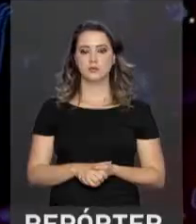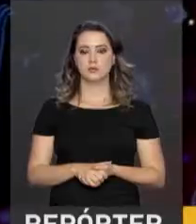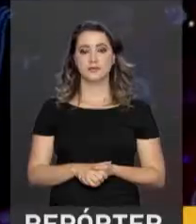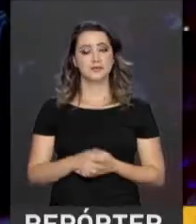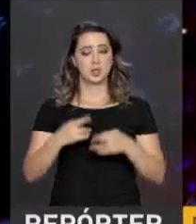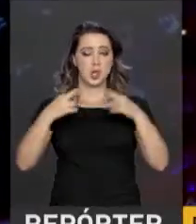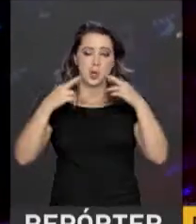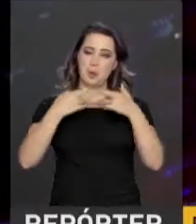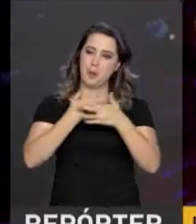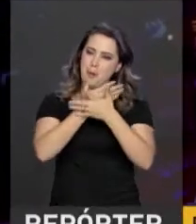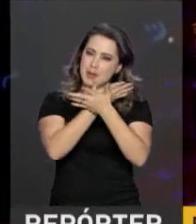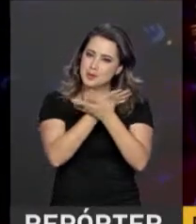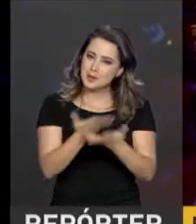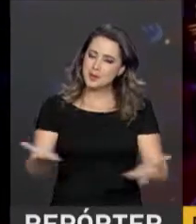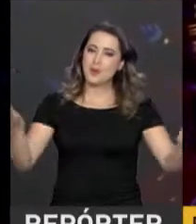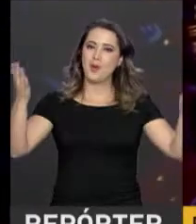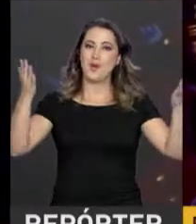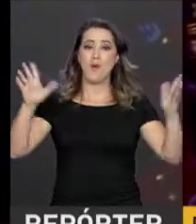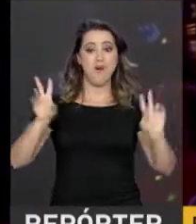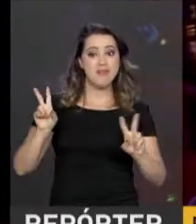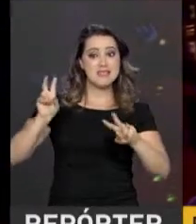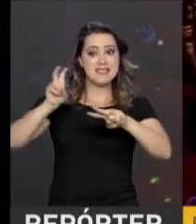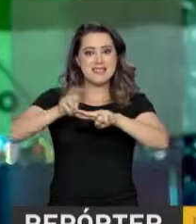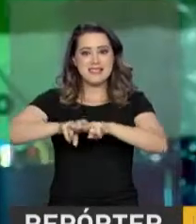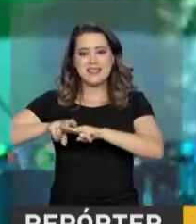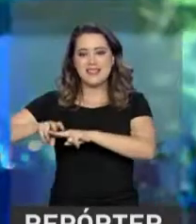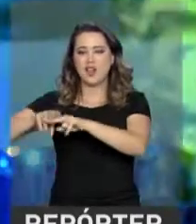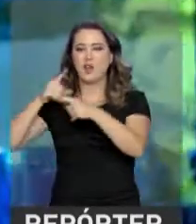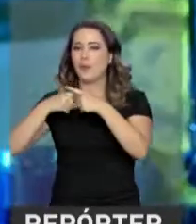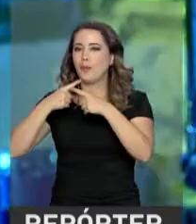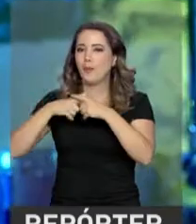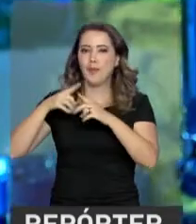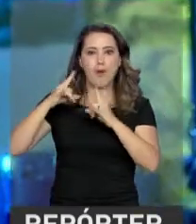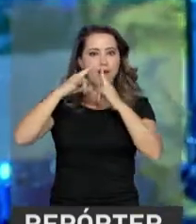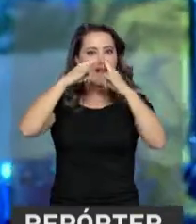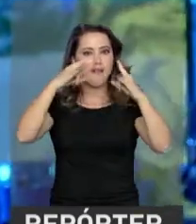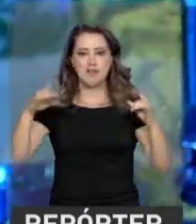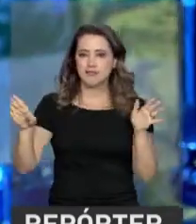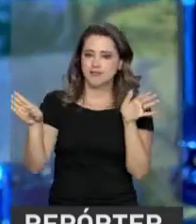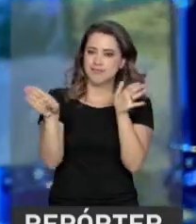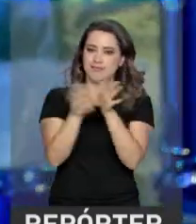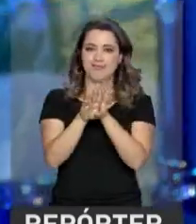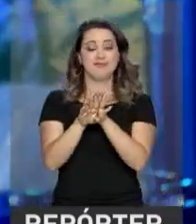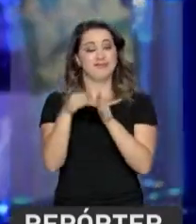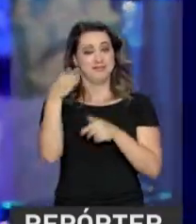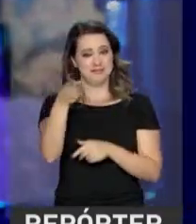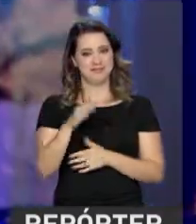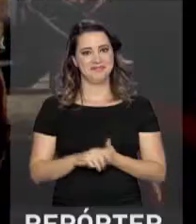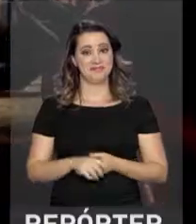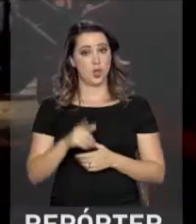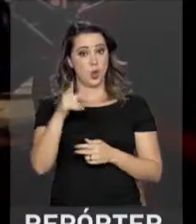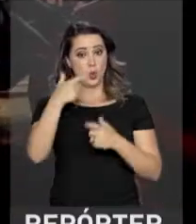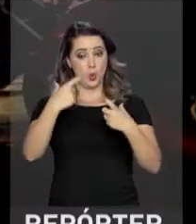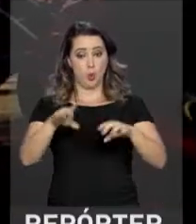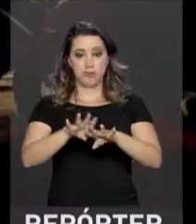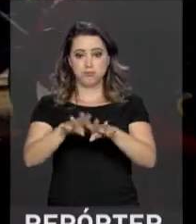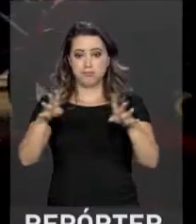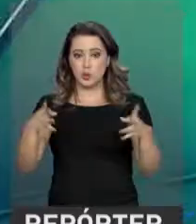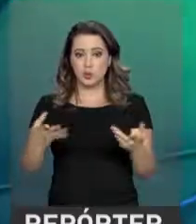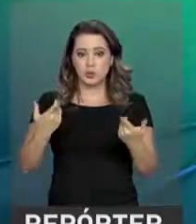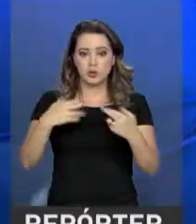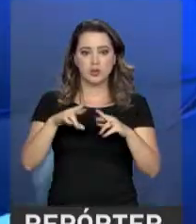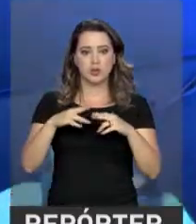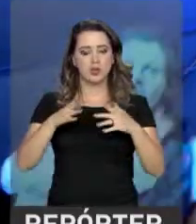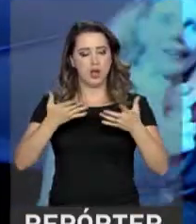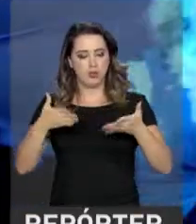respeitava o público dólar em sua poltrona porque eu fico rebote está chegando no picadeiro montado no meio da rua